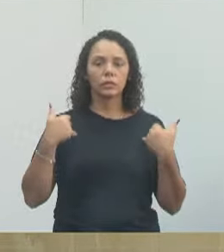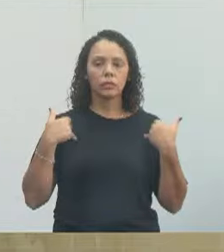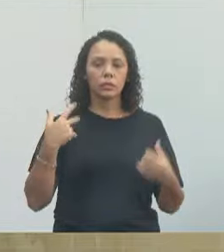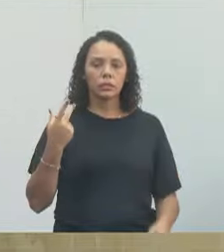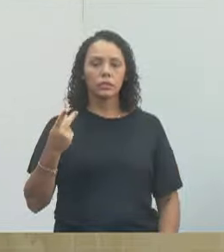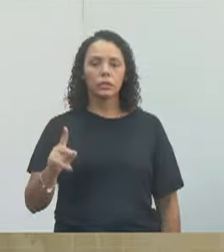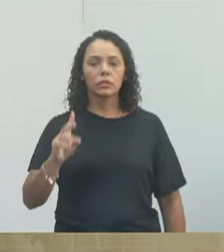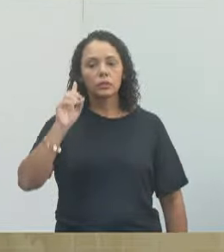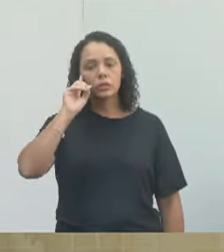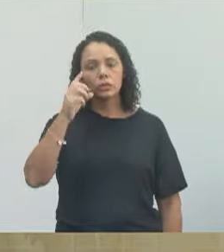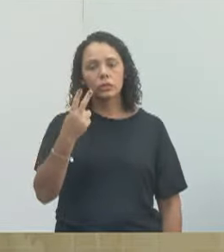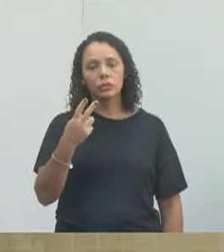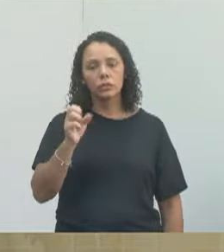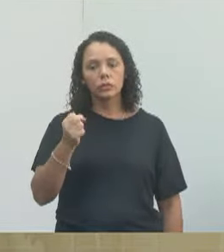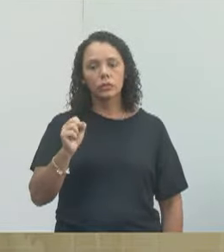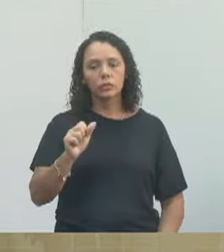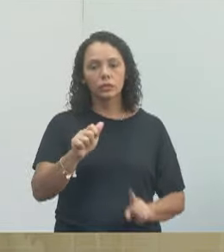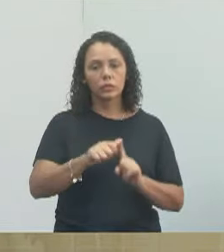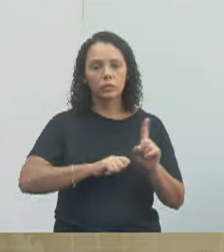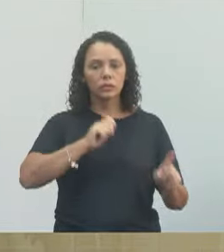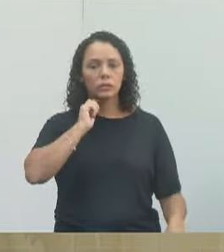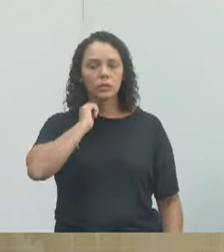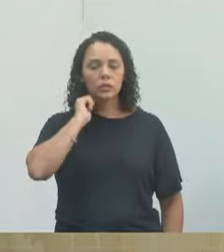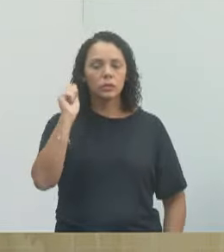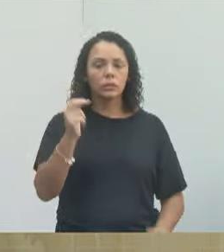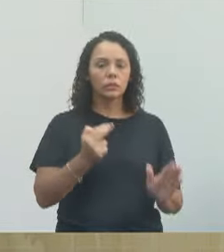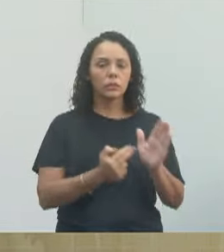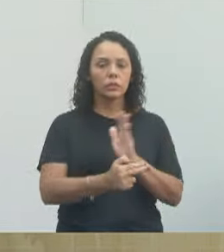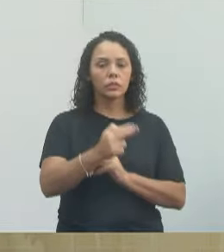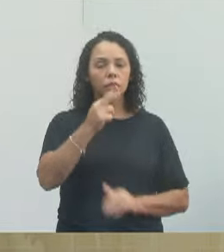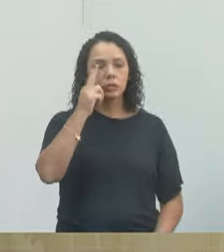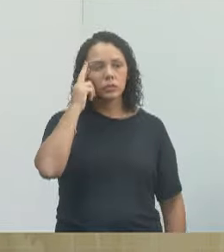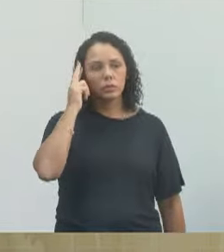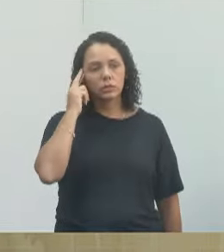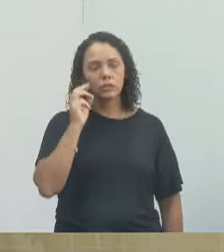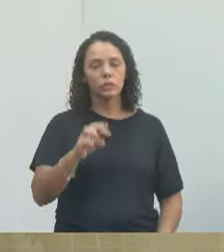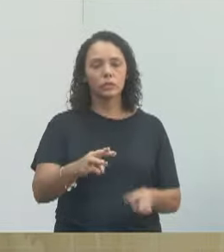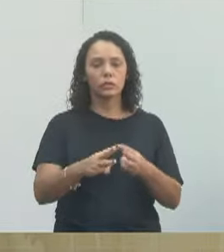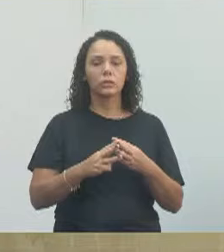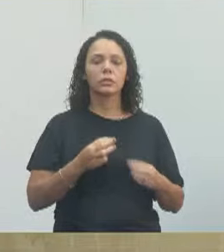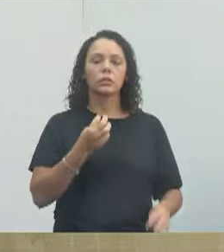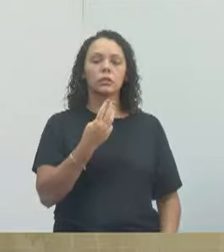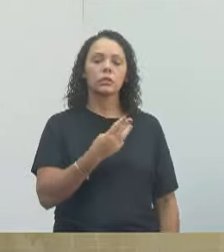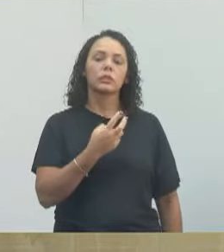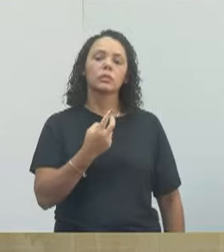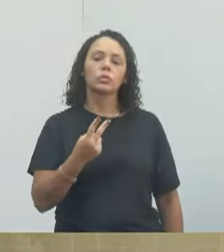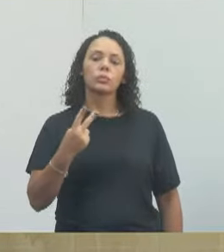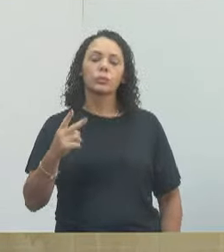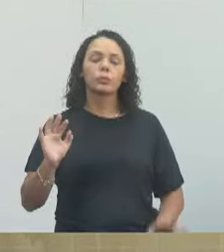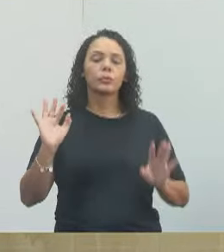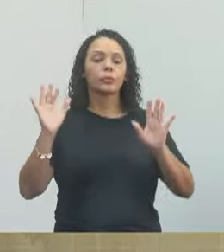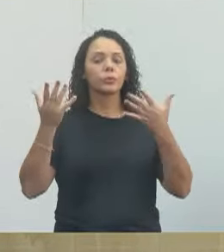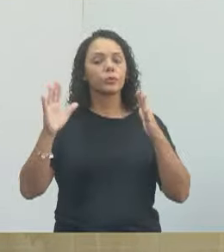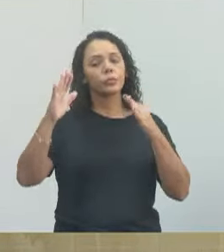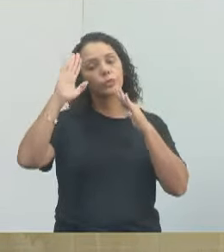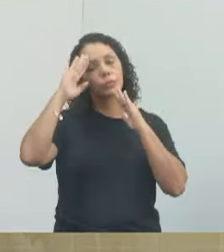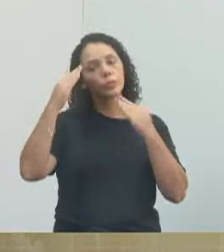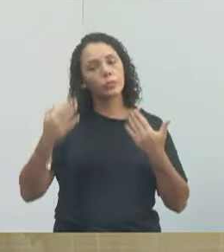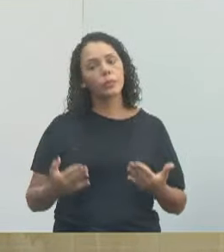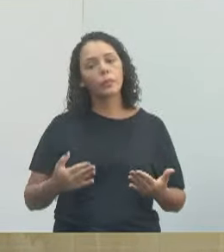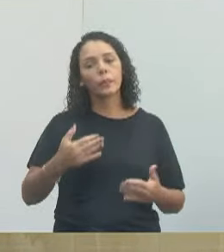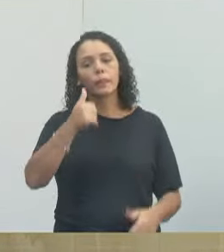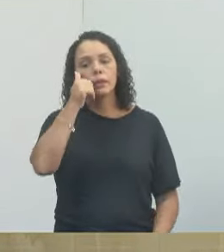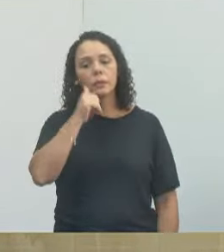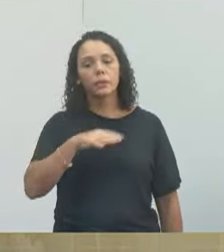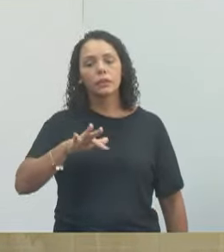comemorado em 28 de Abril autoria rinha moção 22 Moção com relatório menção e mérito a senhora Tatiana